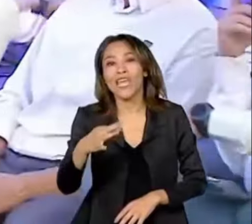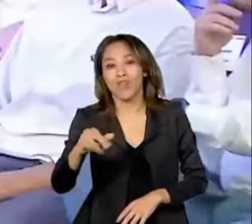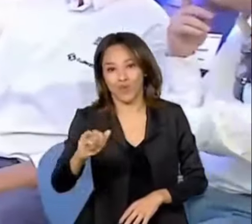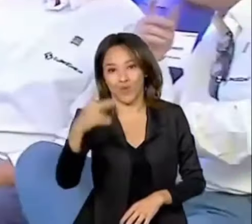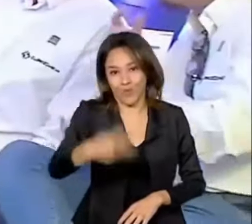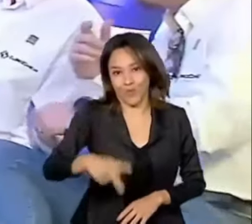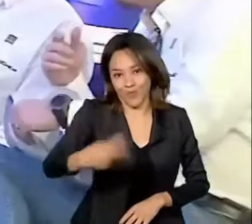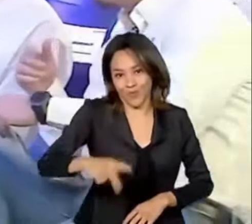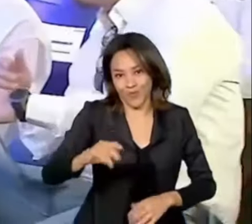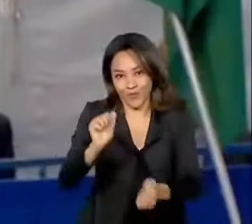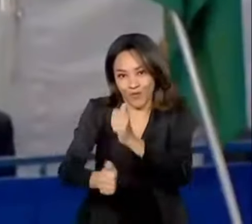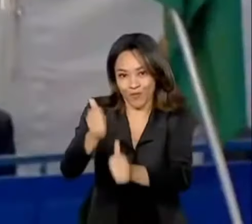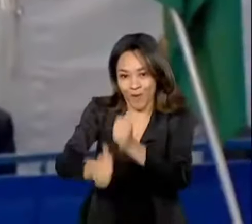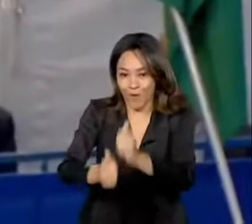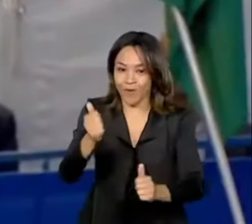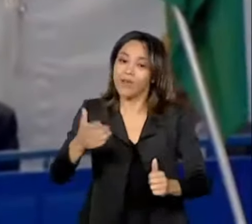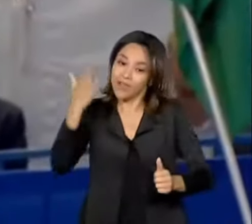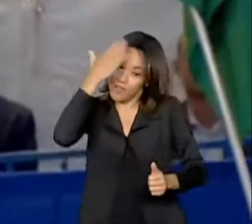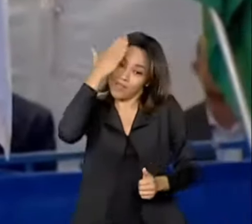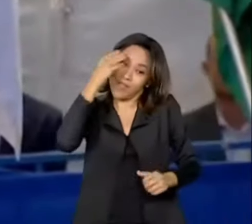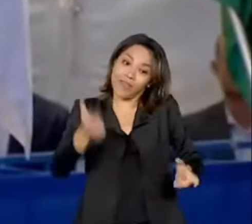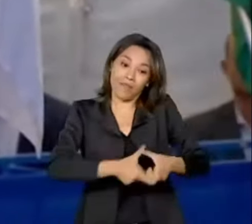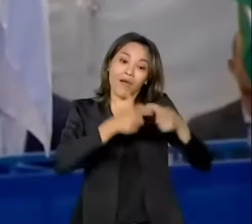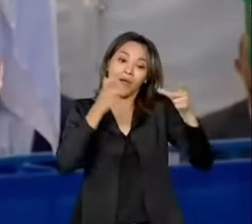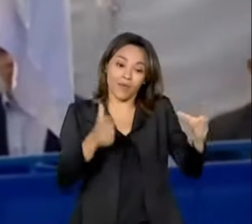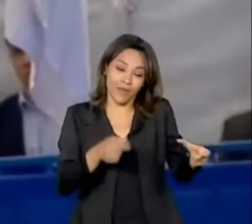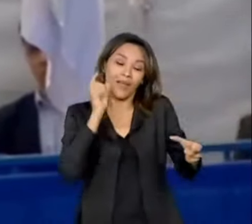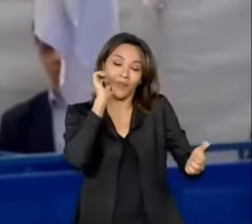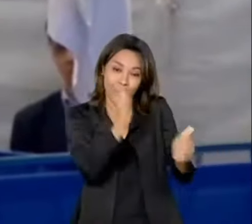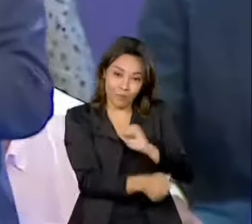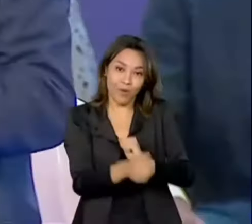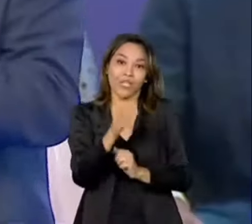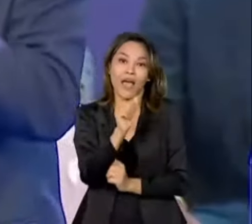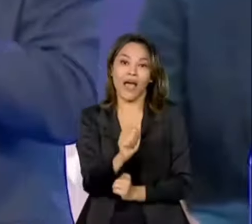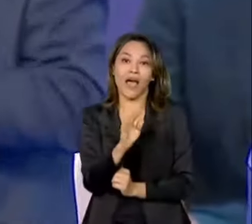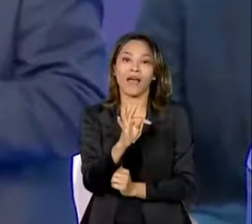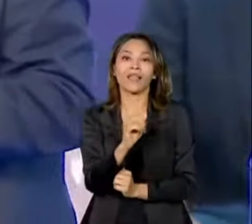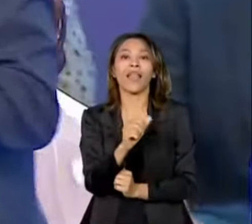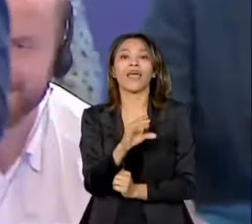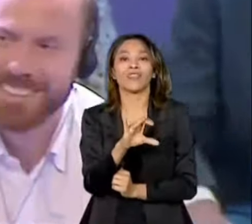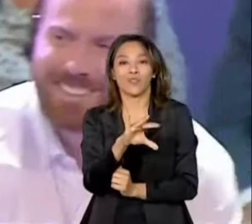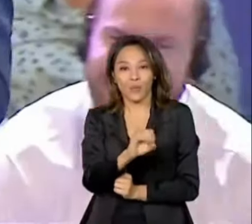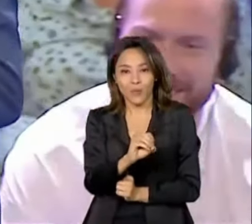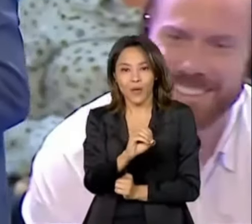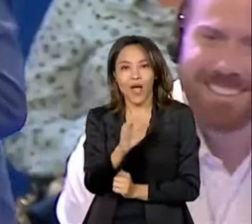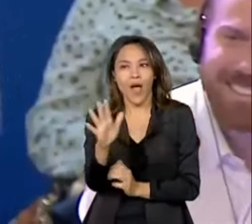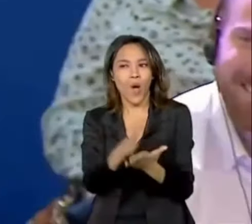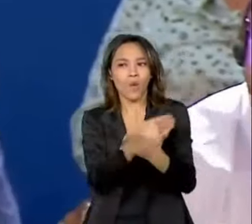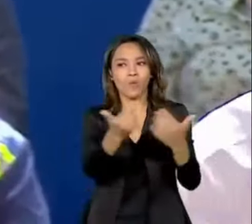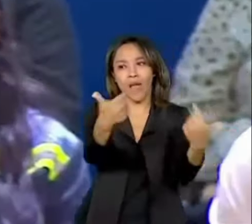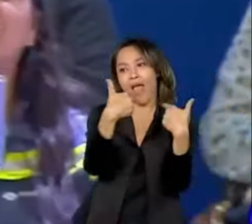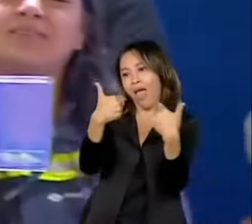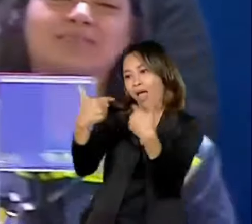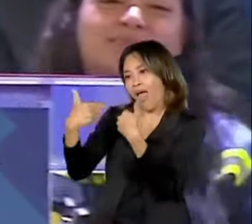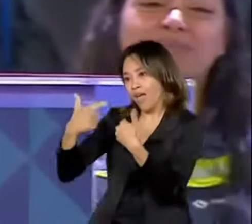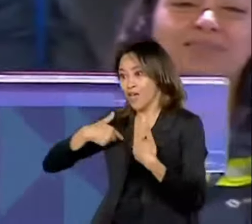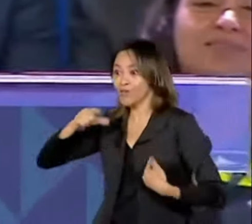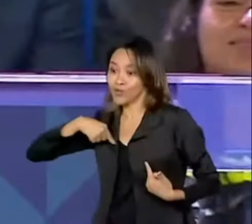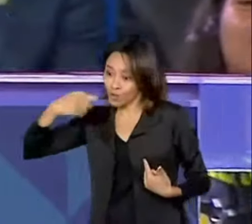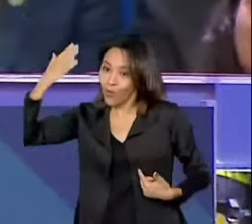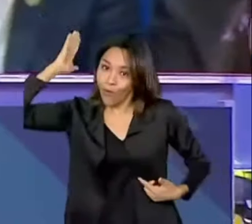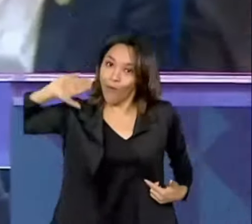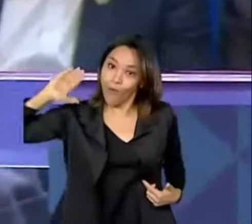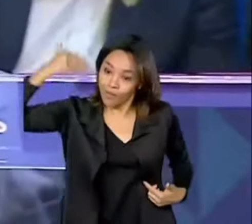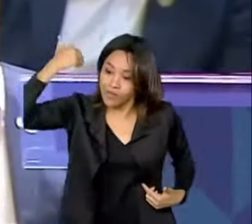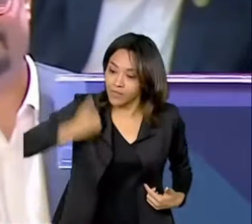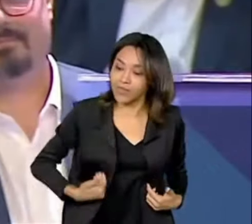mesmo sabendo que a maioria é atleticano, mesmo sabendo. Eu de vez em quando tomo as vaias quando eu falo que eu sou cruzeirense. Mas